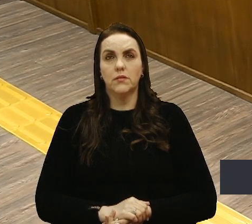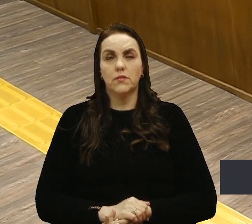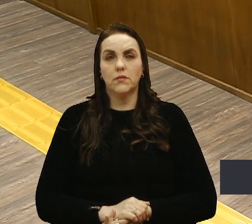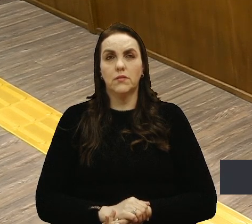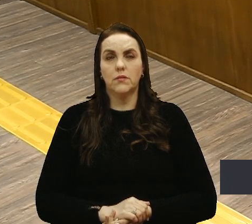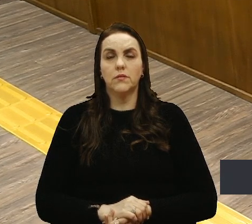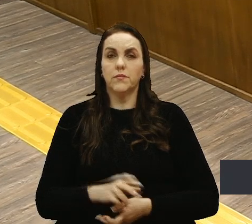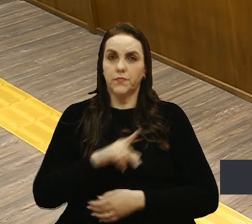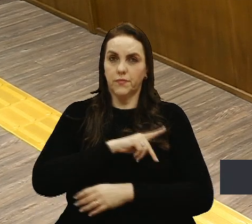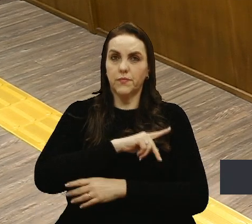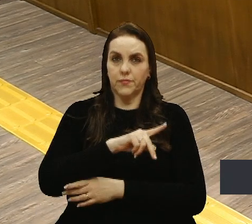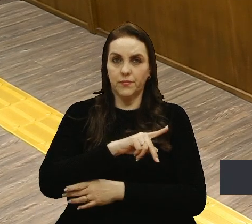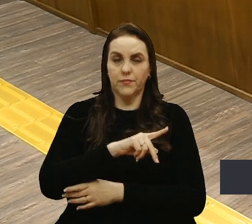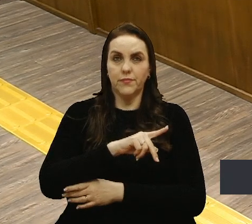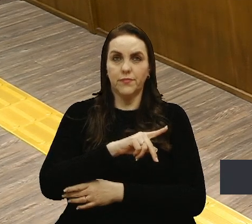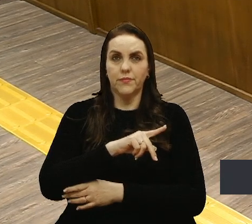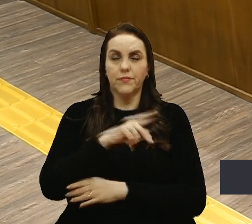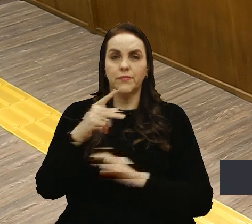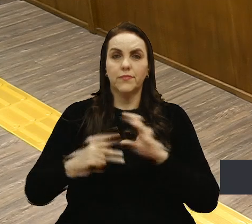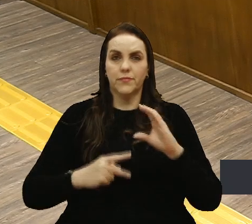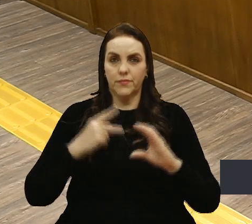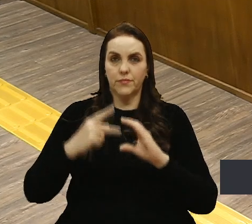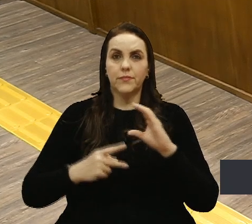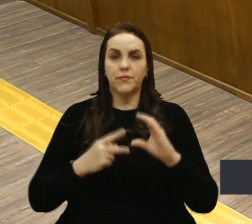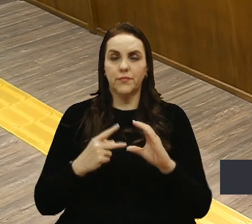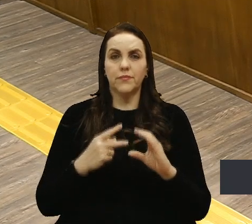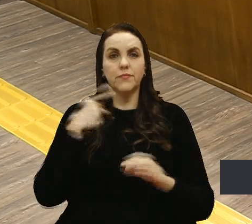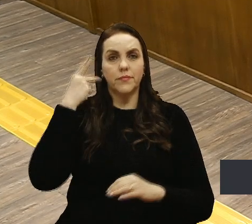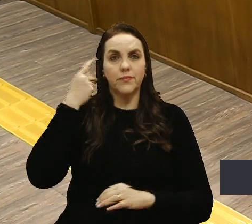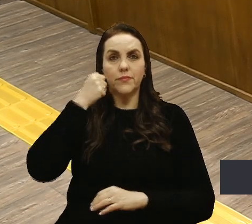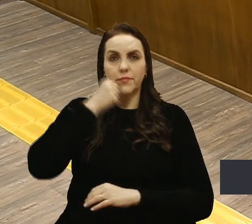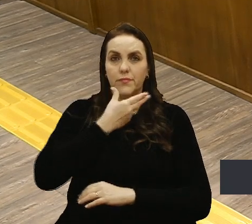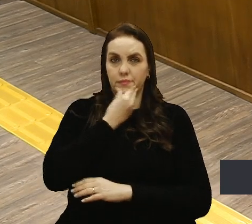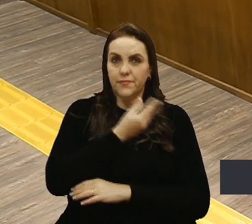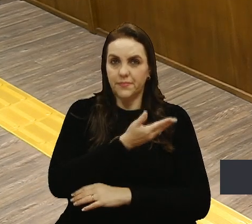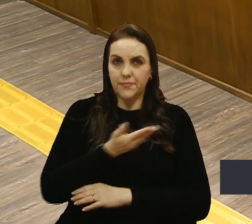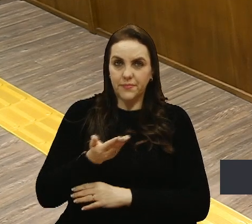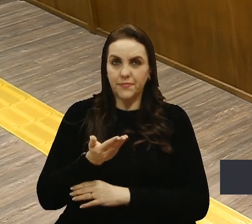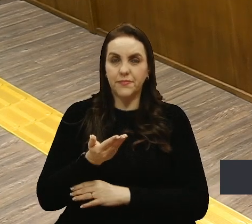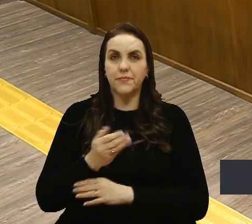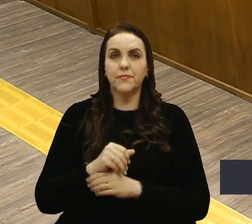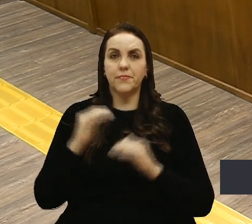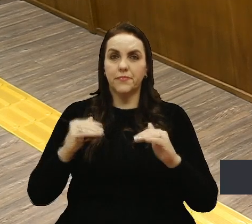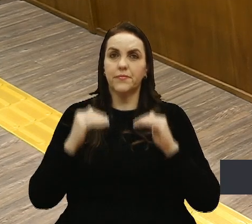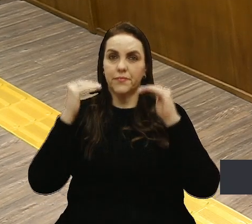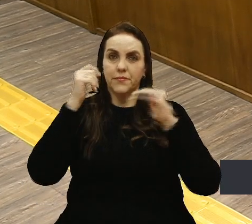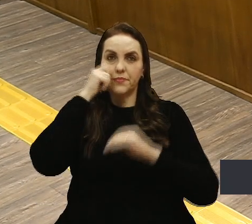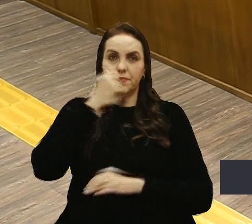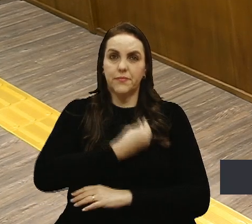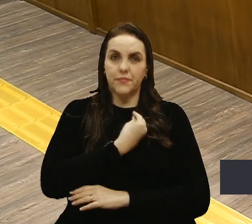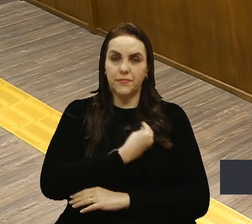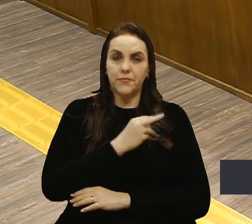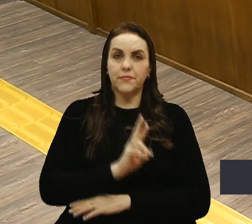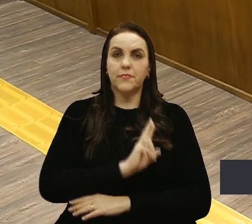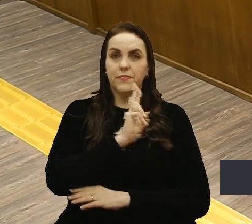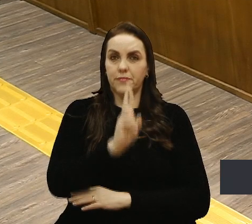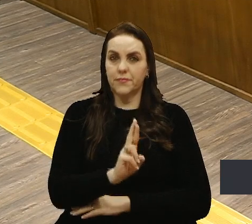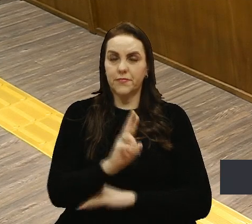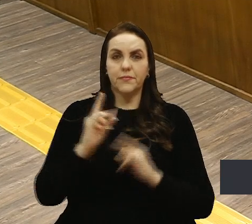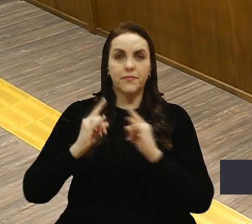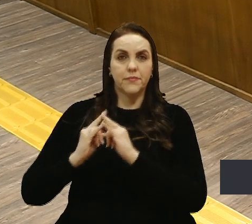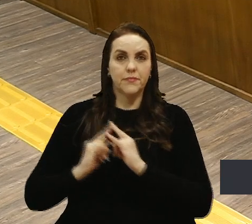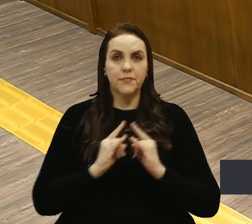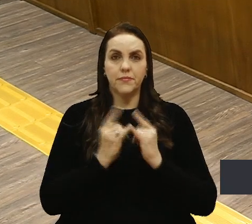Senhor presidente da Câmara Municipal, senhoras vereadoras, senhores vereadores, autoridades presentes, representantes das instituições